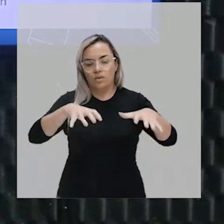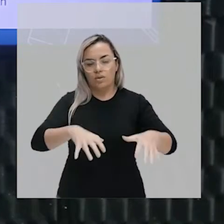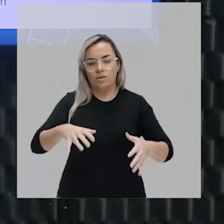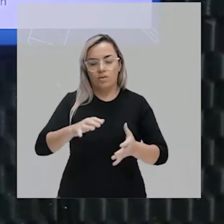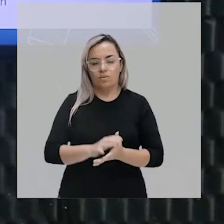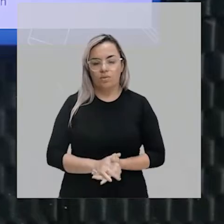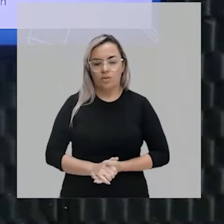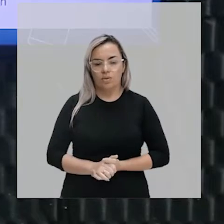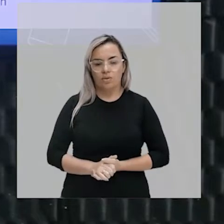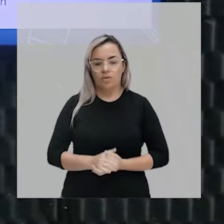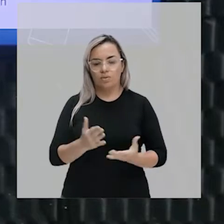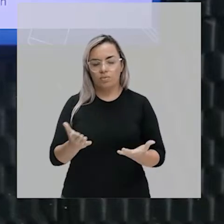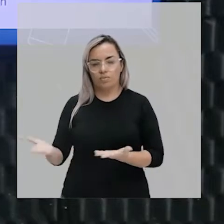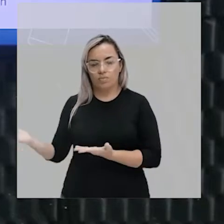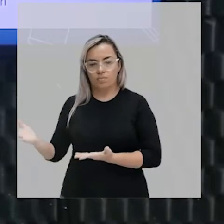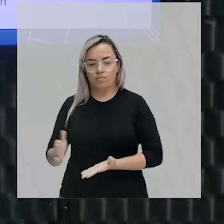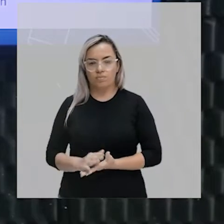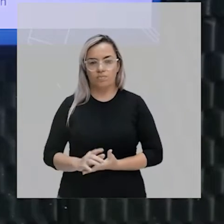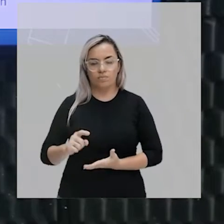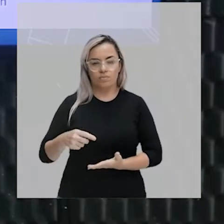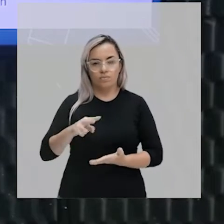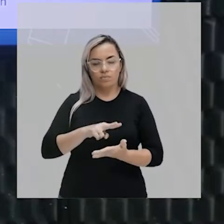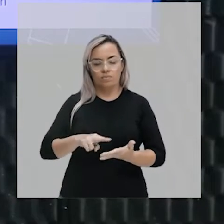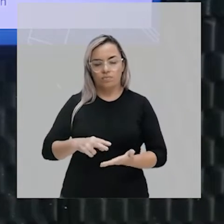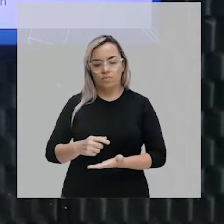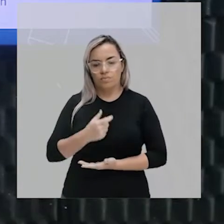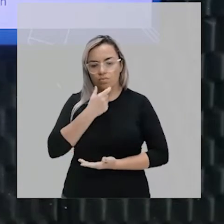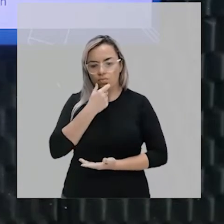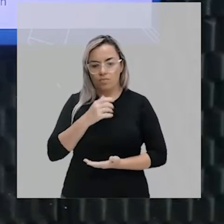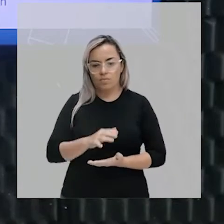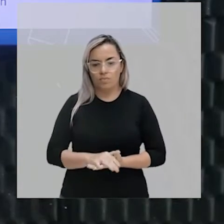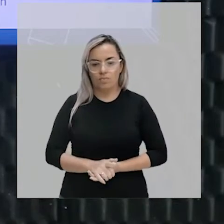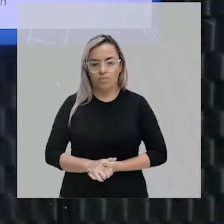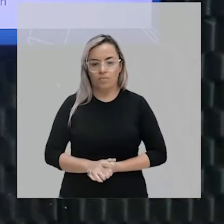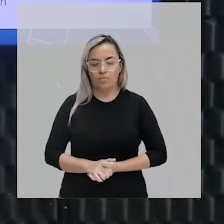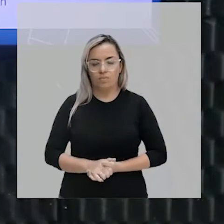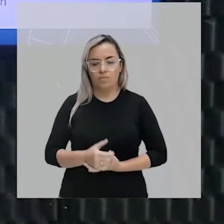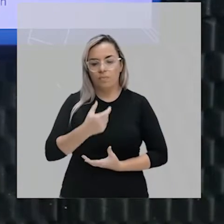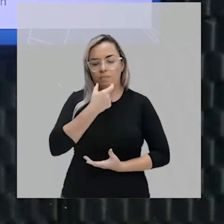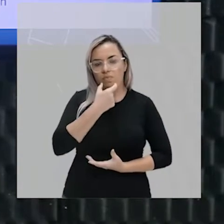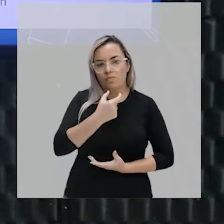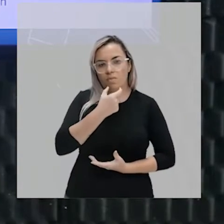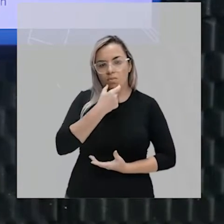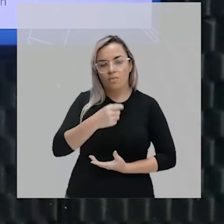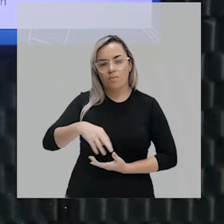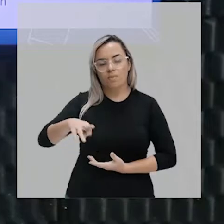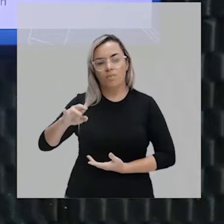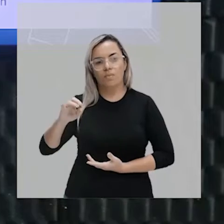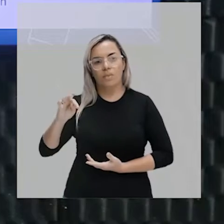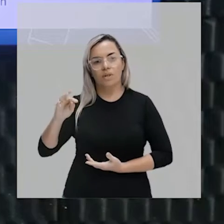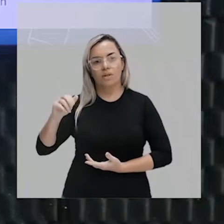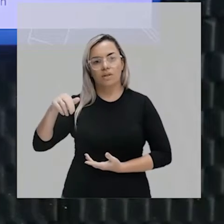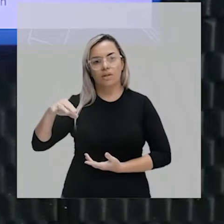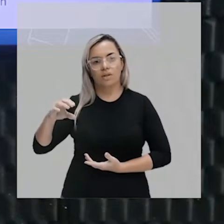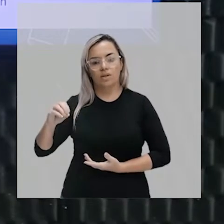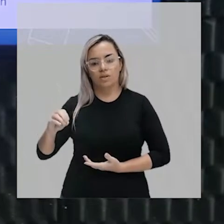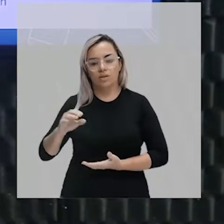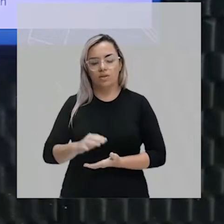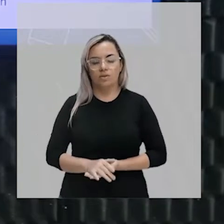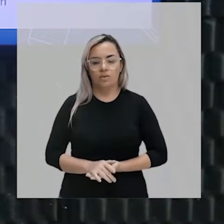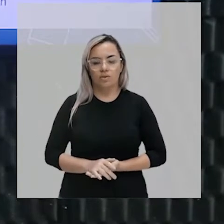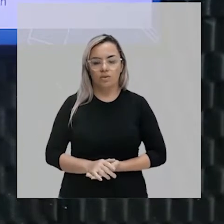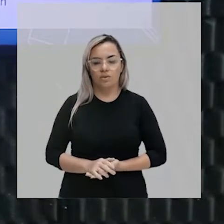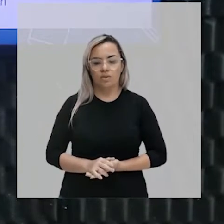a gripe esquece termo que nós utilizamos em português como britânico pode ser abreviado ou